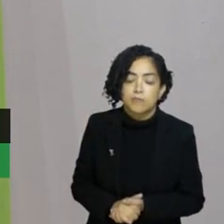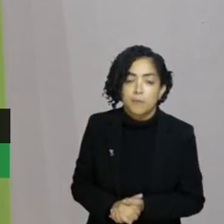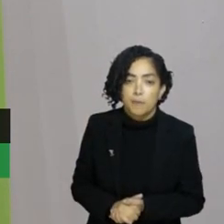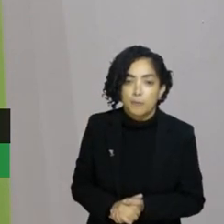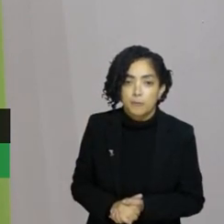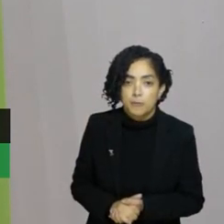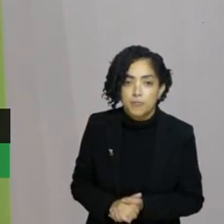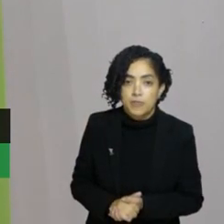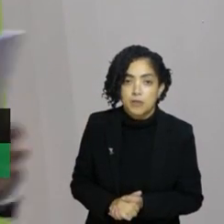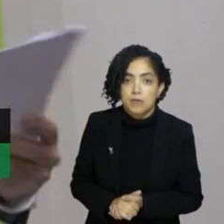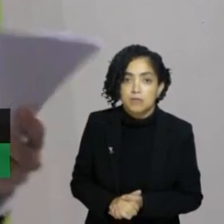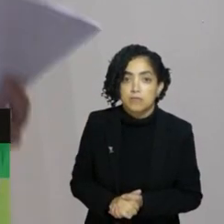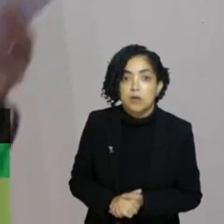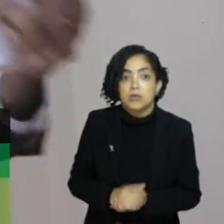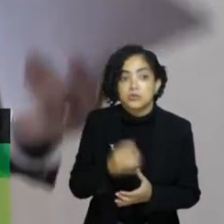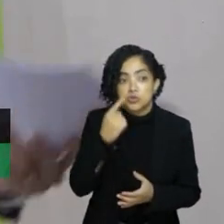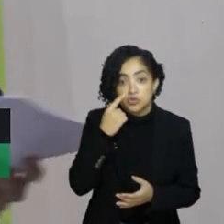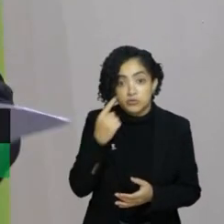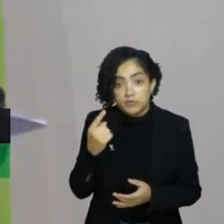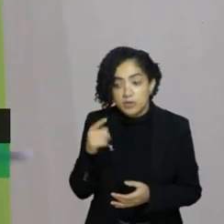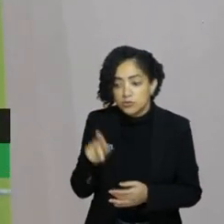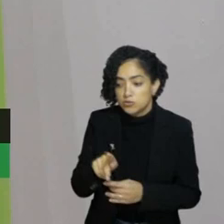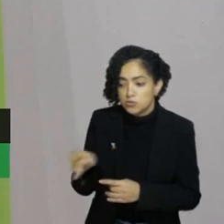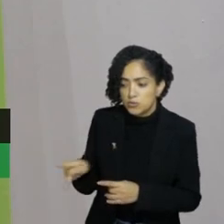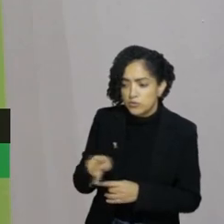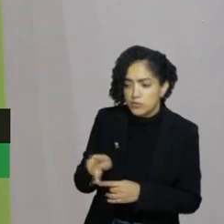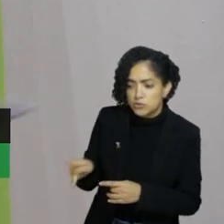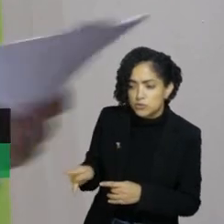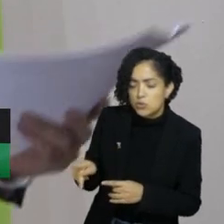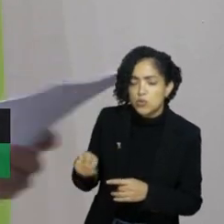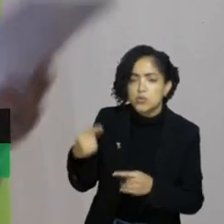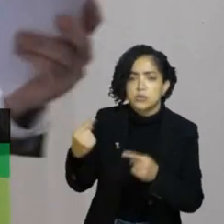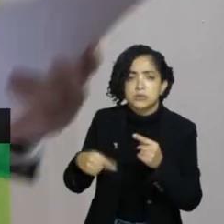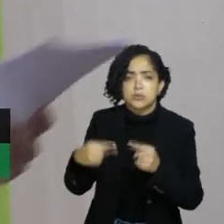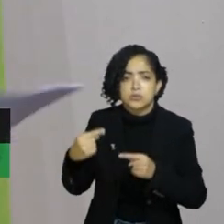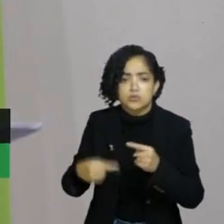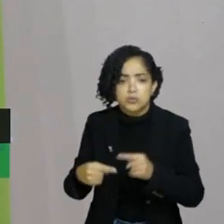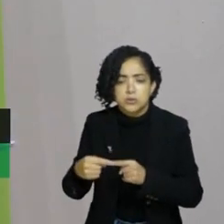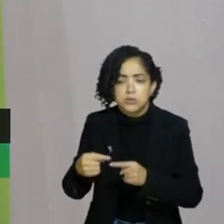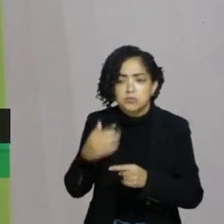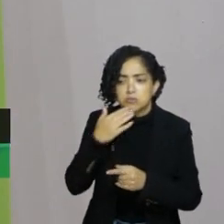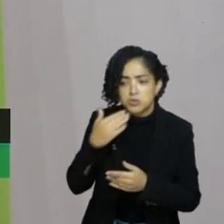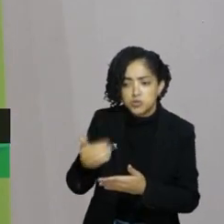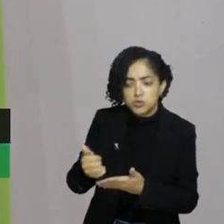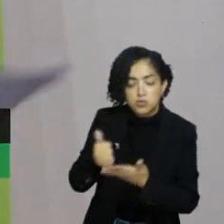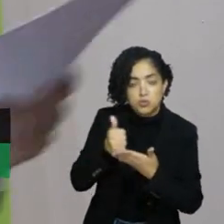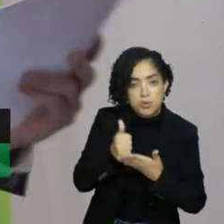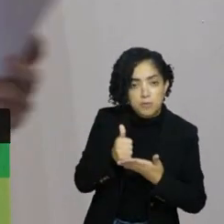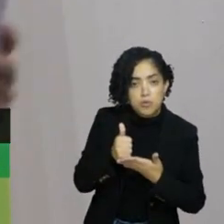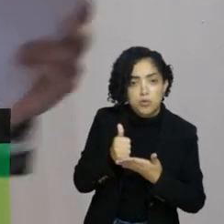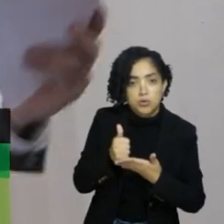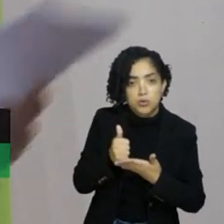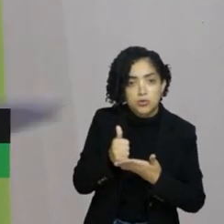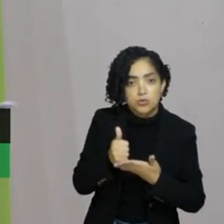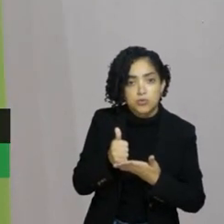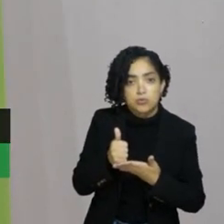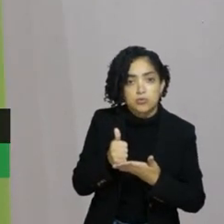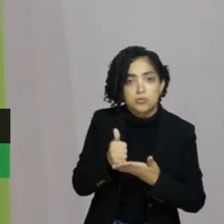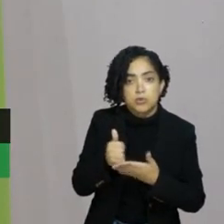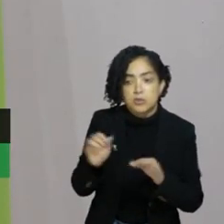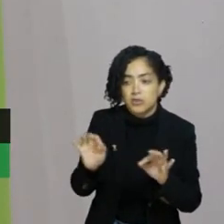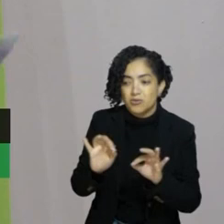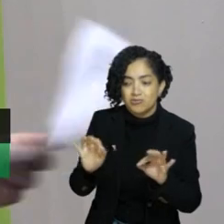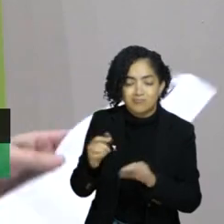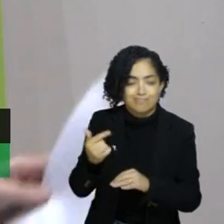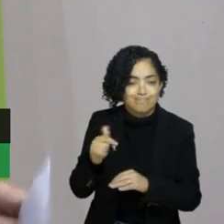E aí a gente vê os professores discutindo auxílio, apoio, e não tem nada para os